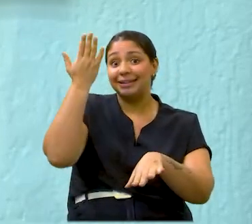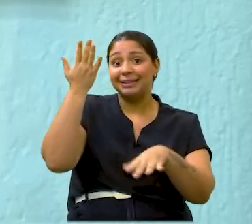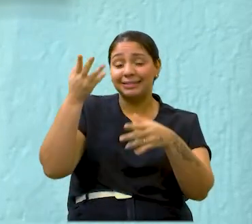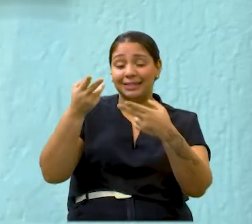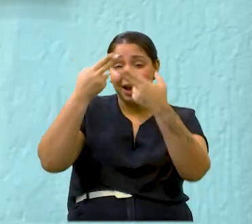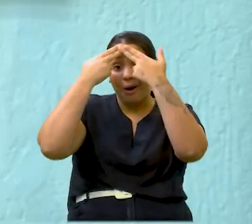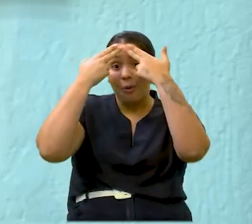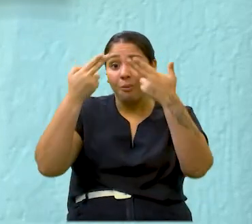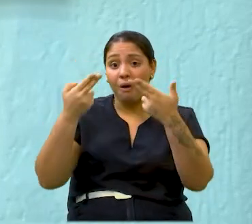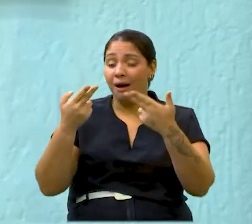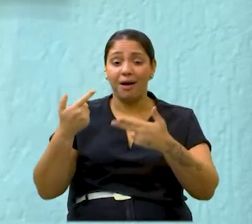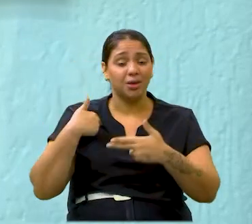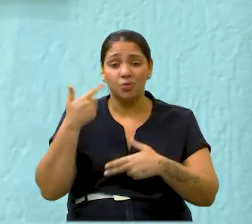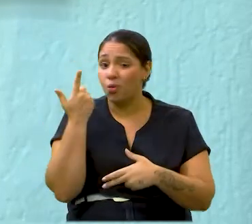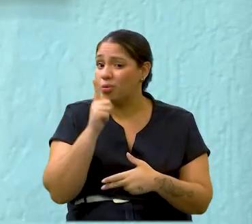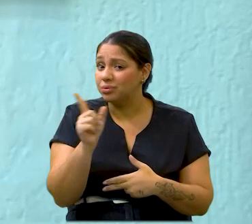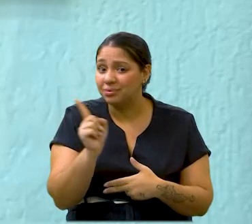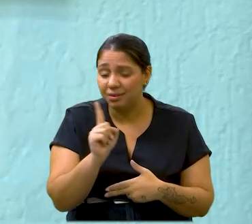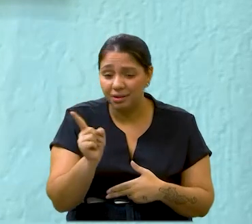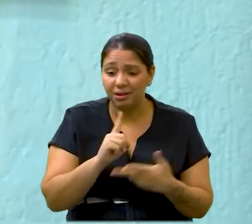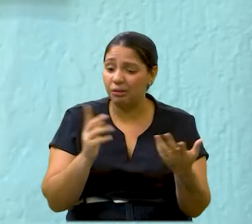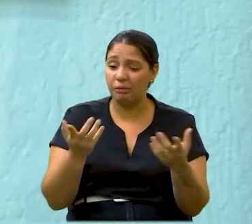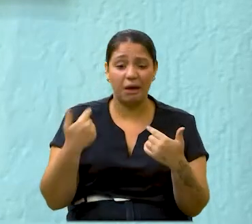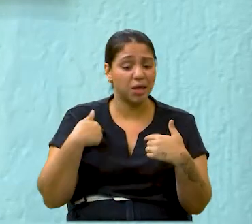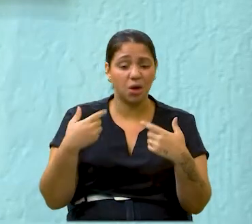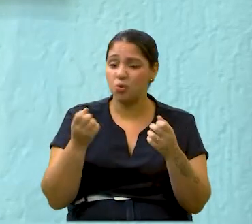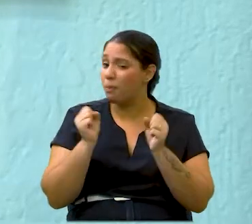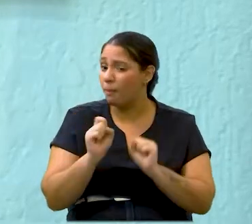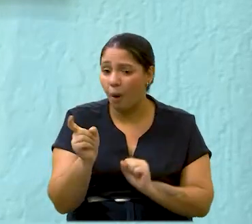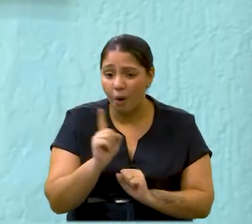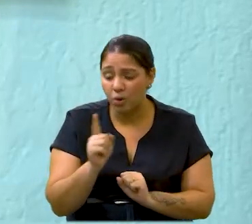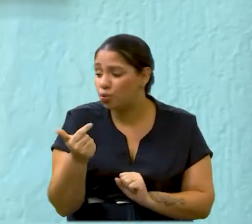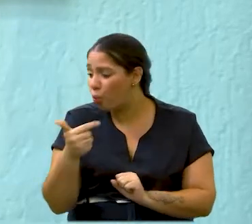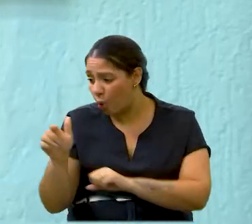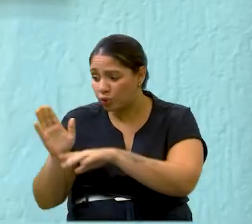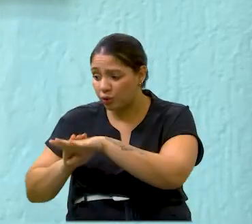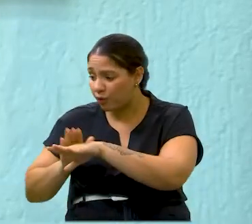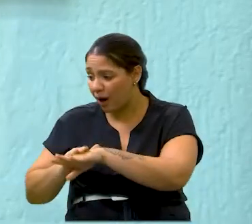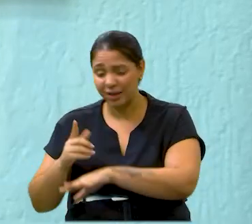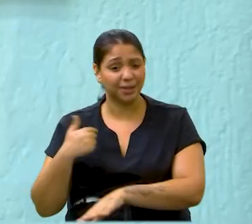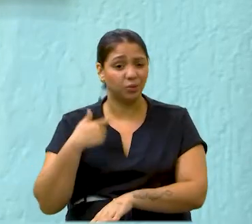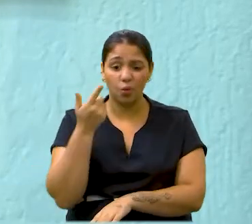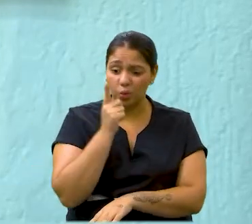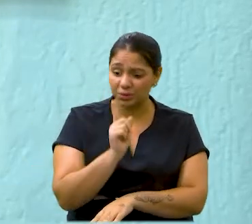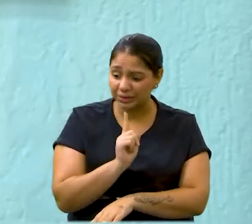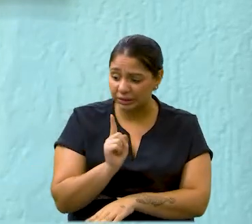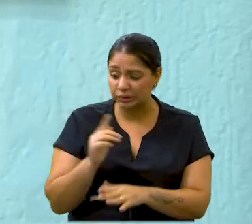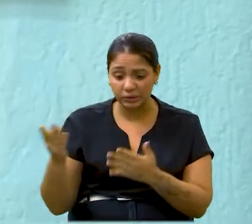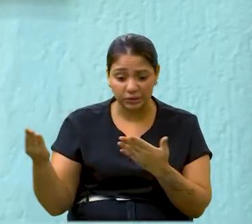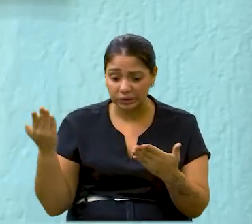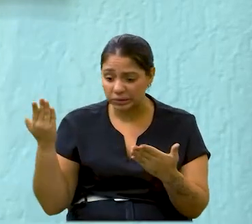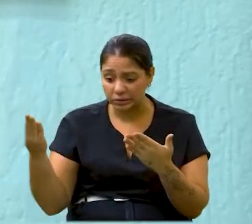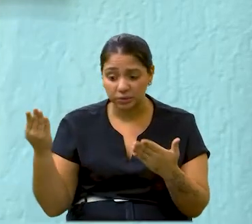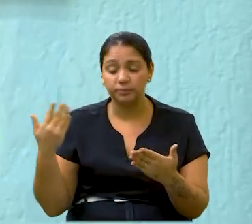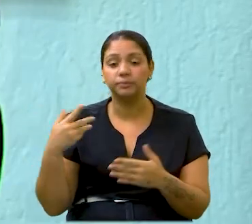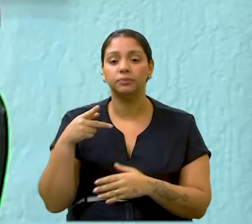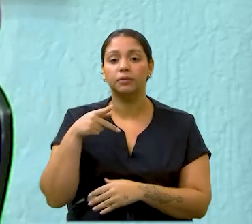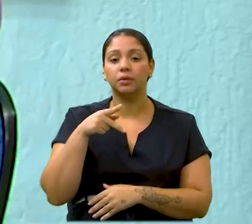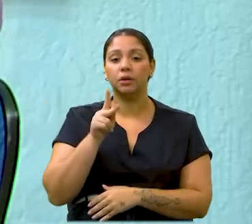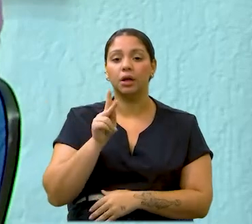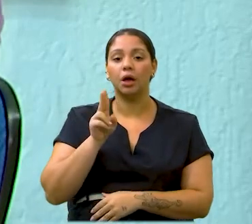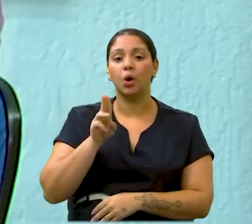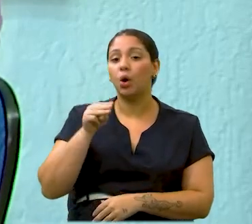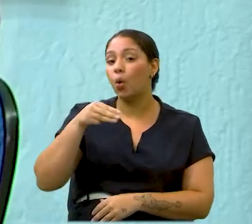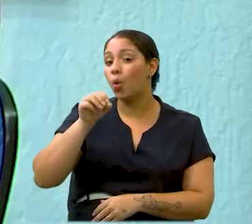educacionais, sentir aquela questão, eu não consigo, eu não posso, o outro faz, eu não faço, né? O